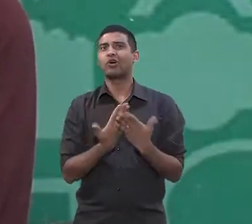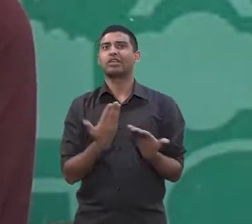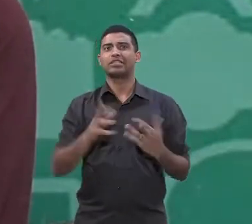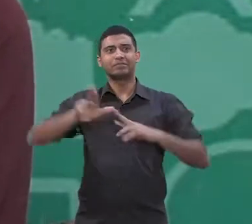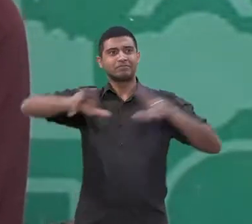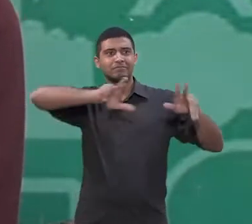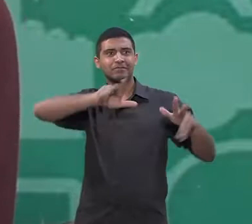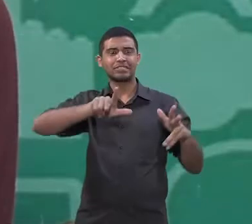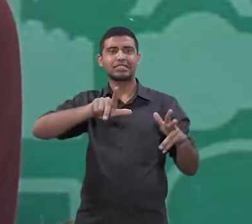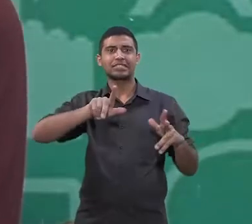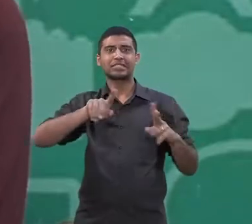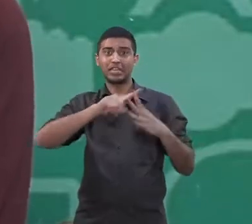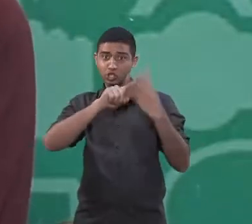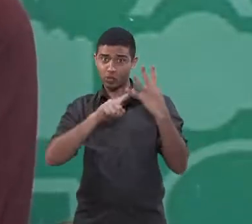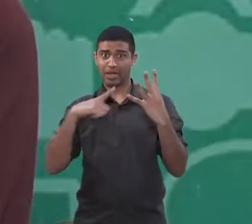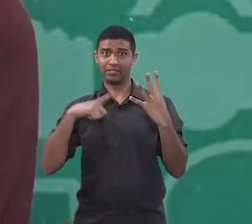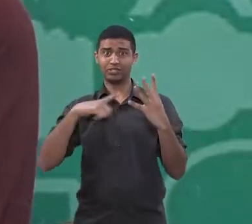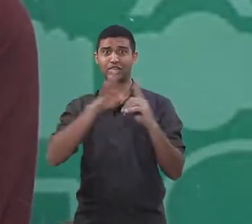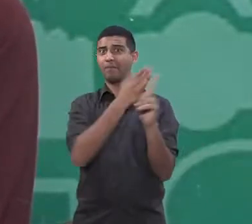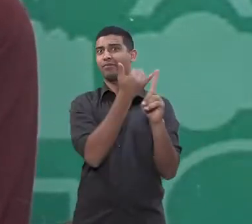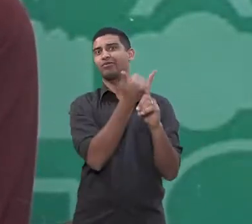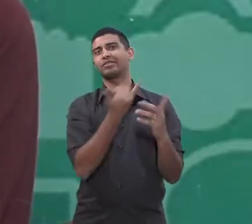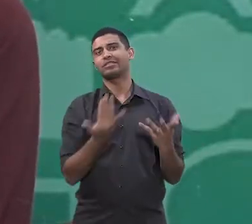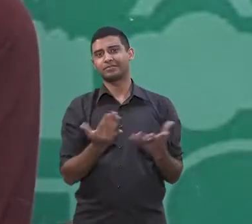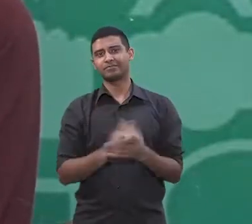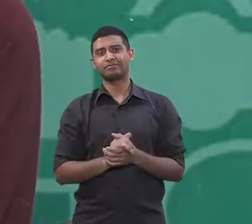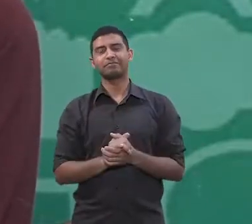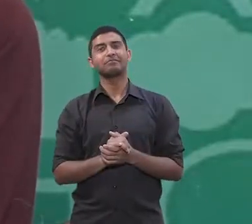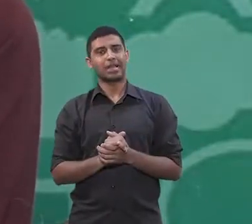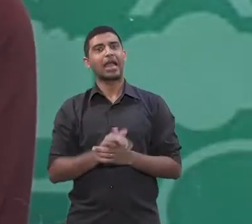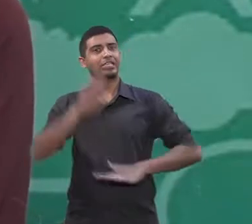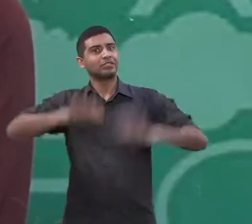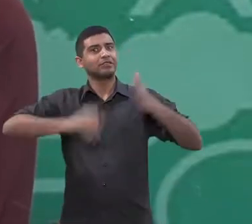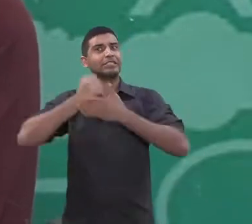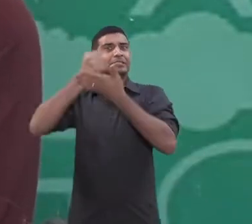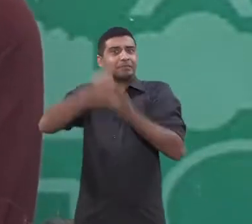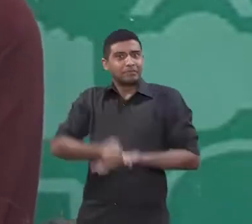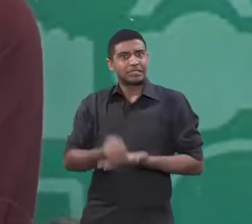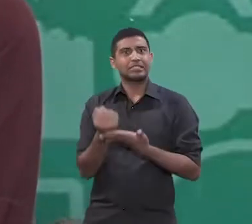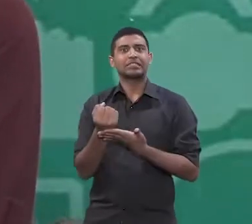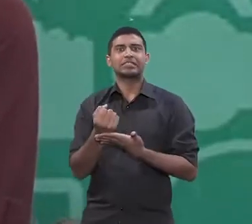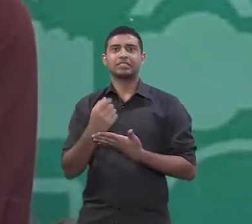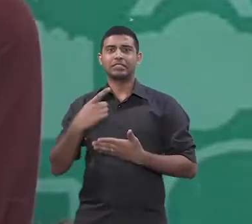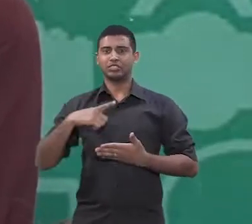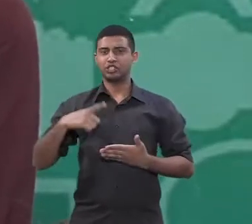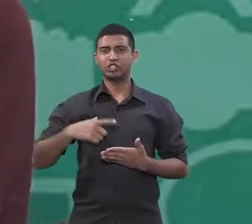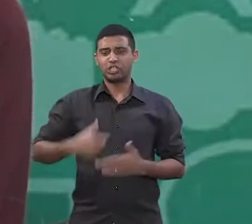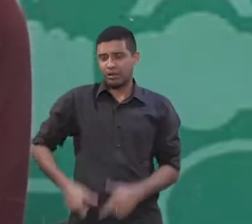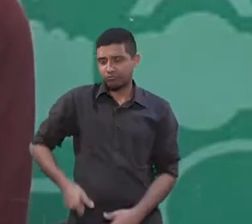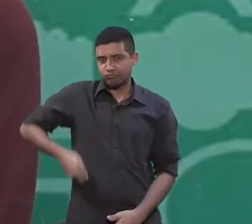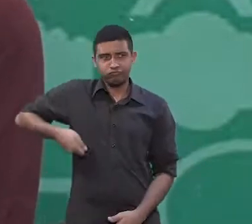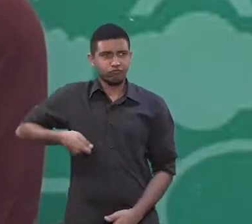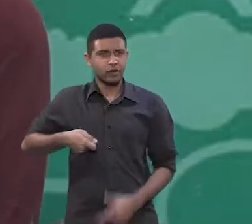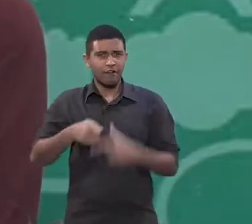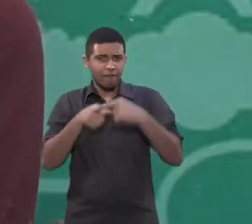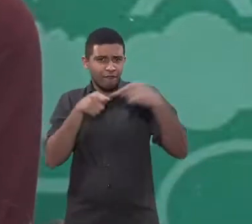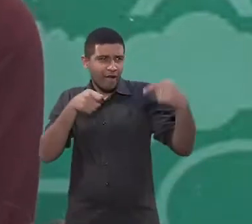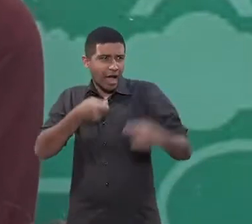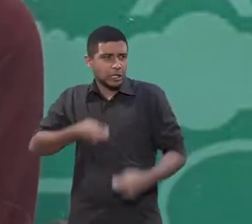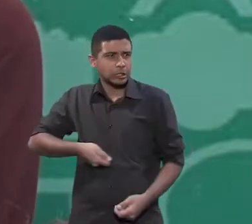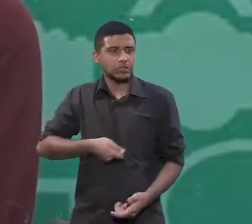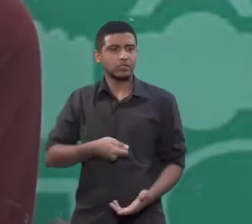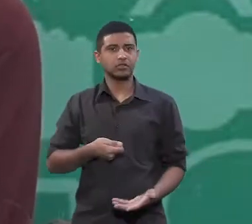eu tive o caso de bullying, sendo que eram casos pesados, até de levarem objetos, arma branca e tudo mais,